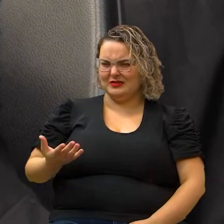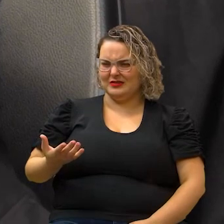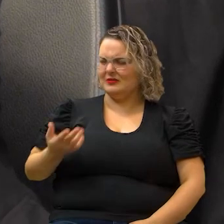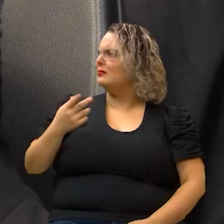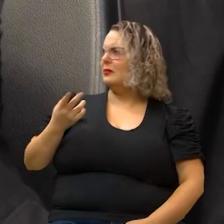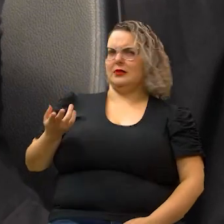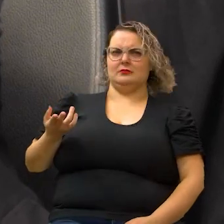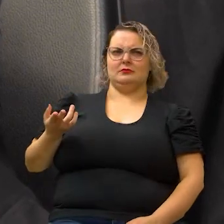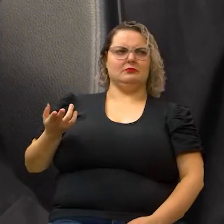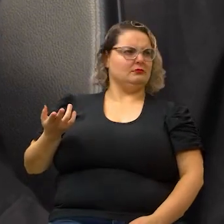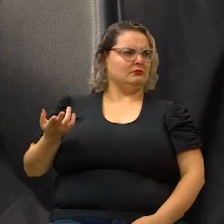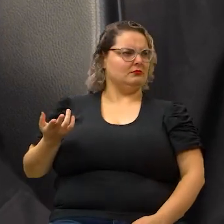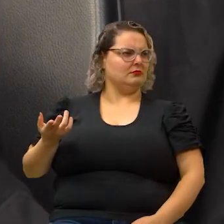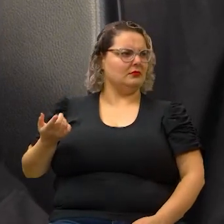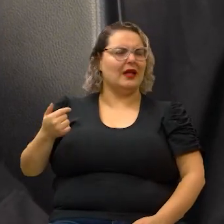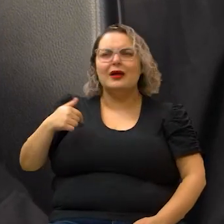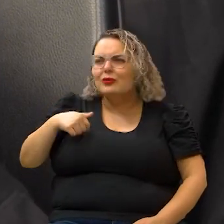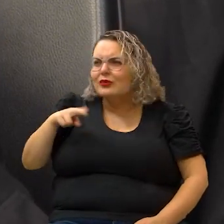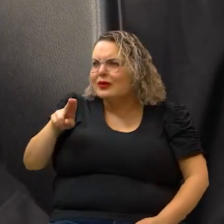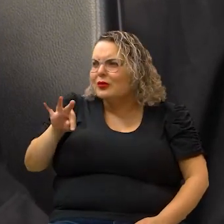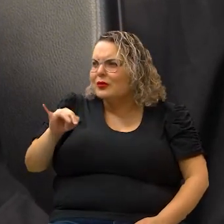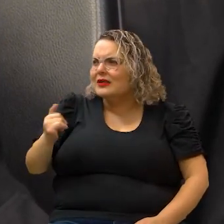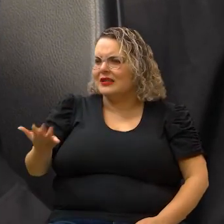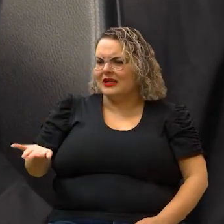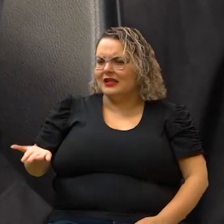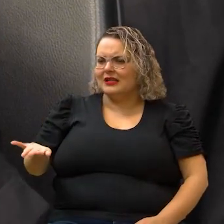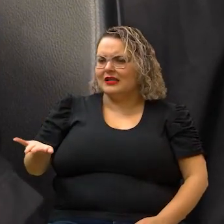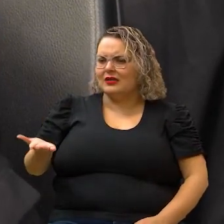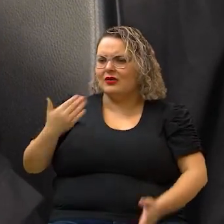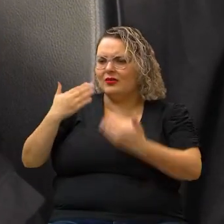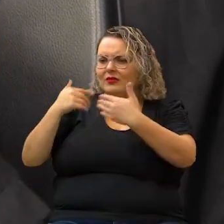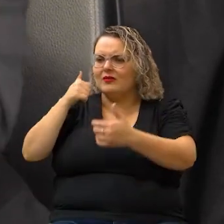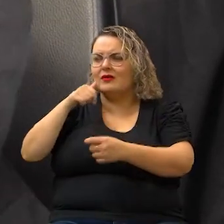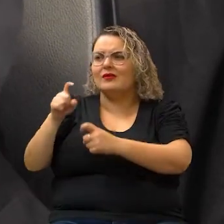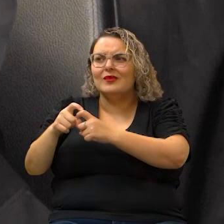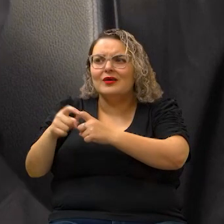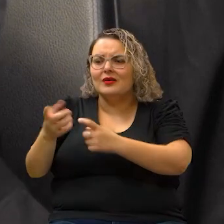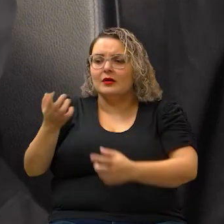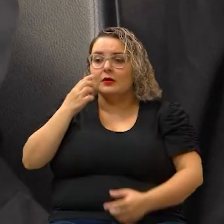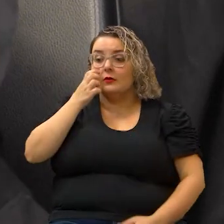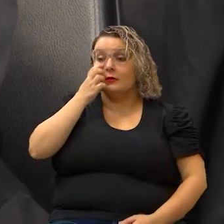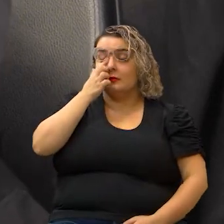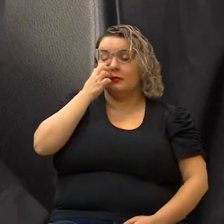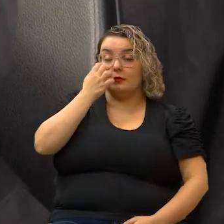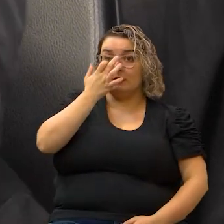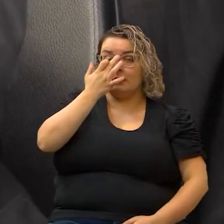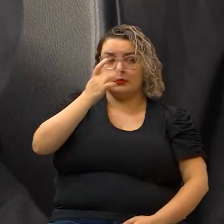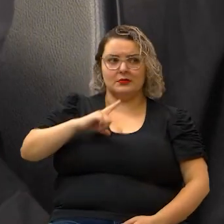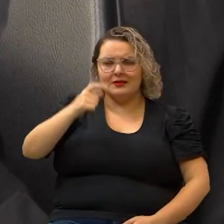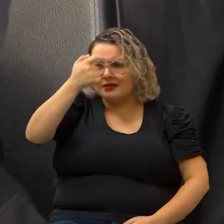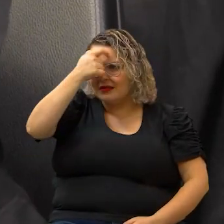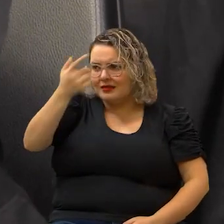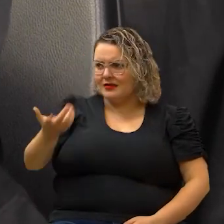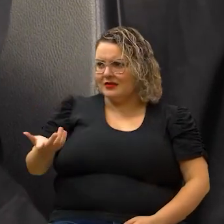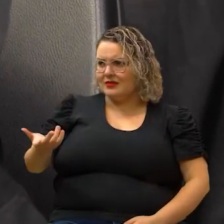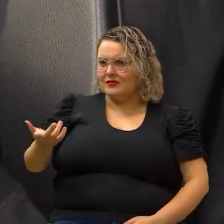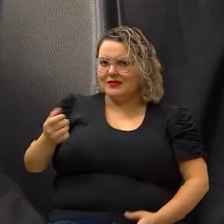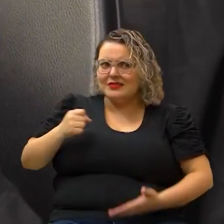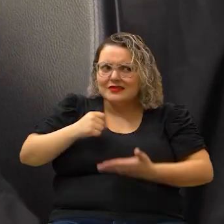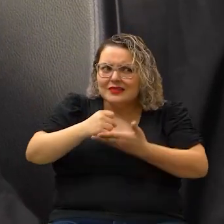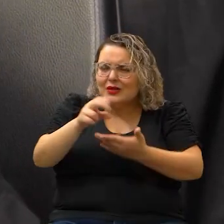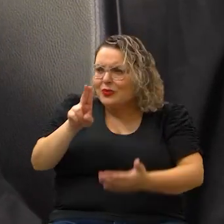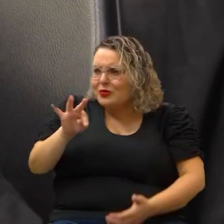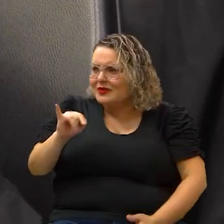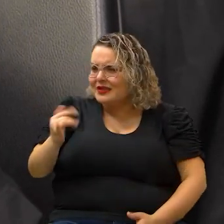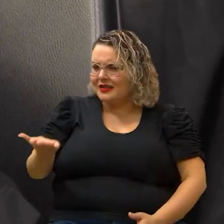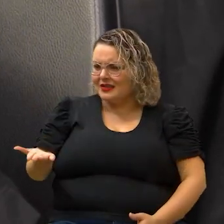Eu falei para ele, mas eu já não estou na UTI? Porque eu tinha acabado de falar com a doutora ali, tudo consciente. Eu falei, mas vocês não tinham